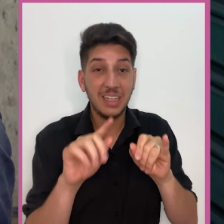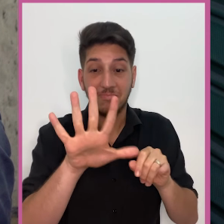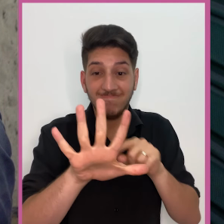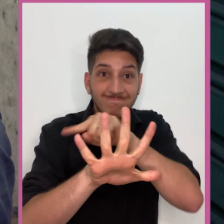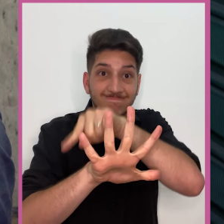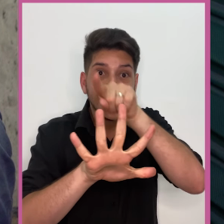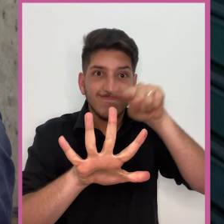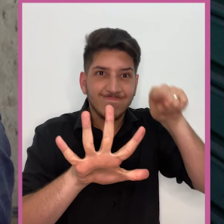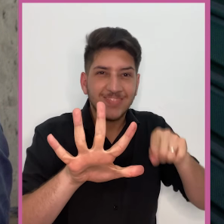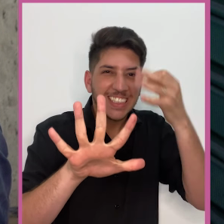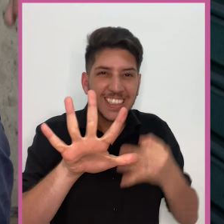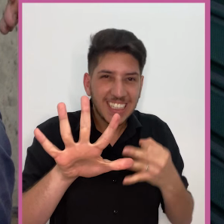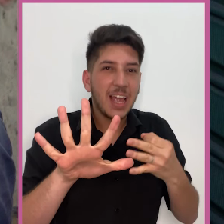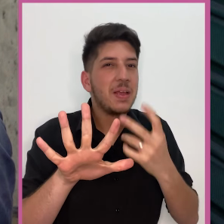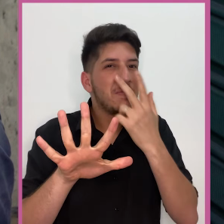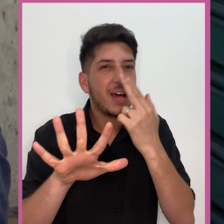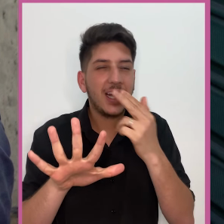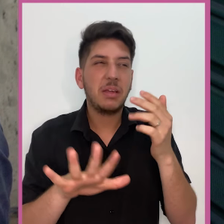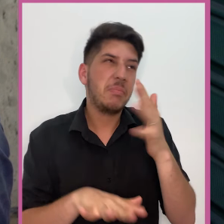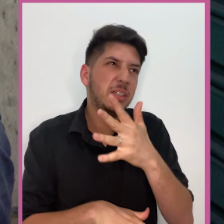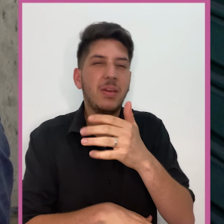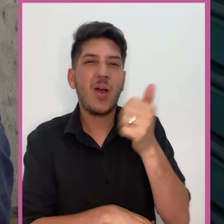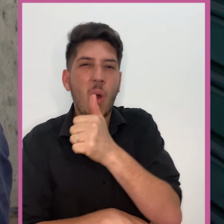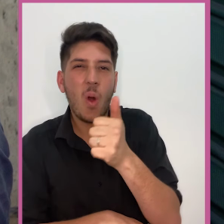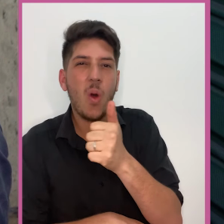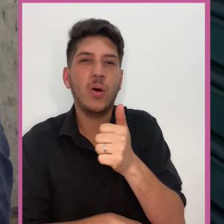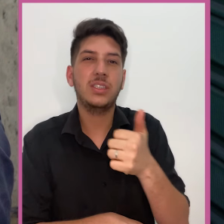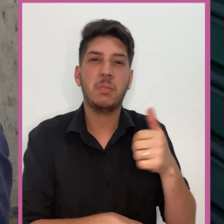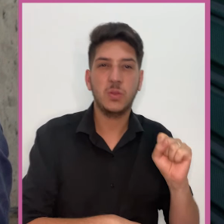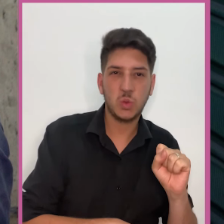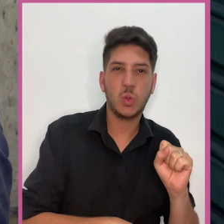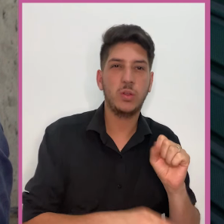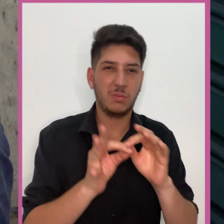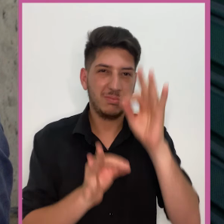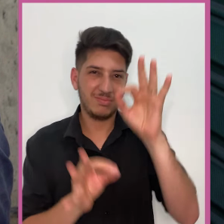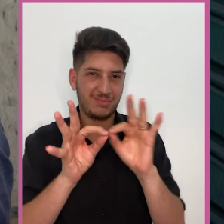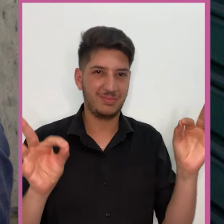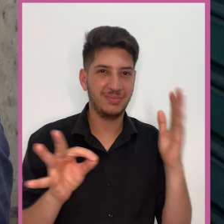ela 100% aberta, dava a mesma medida, mais ou menos 11 por 18, assim.